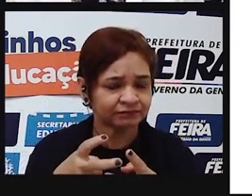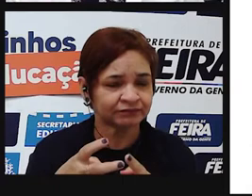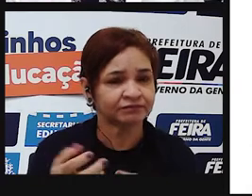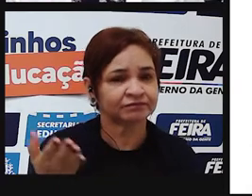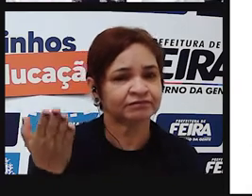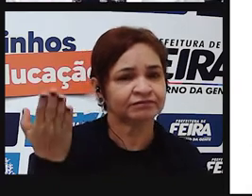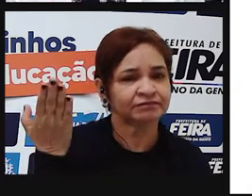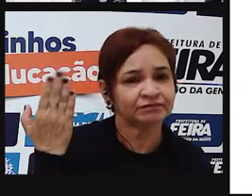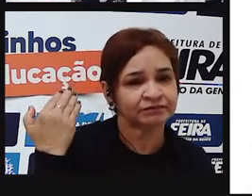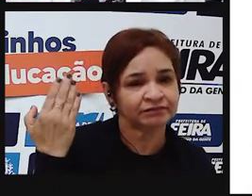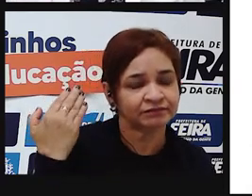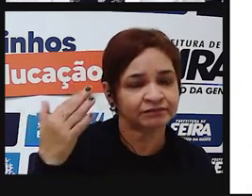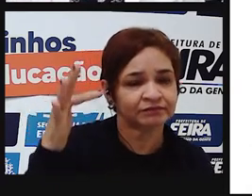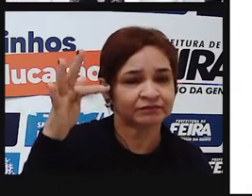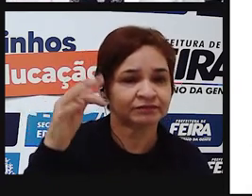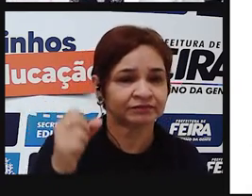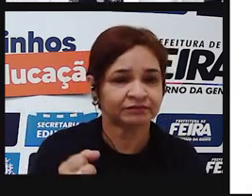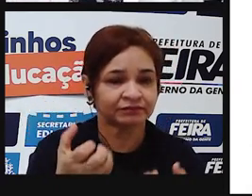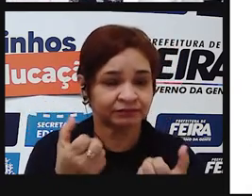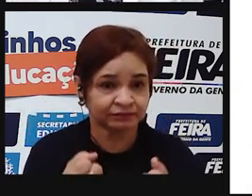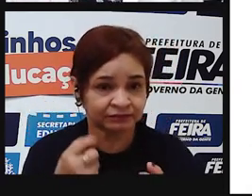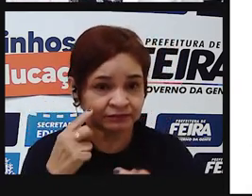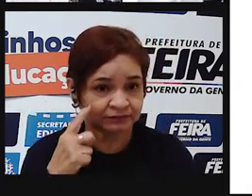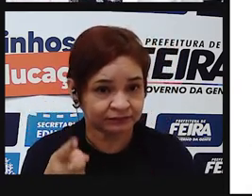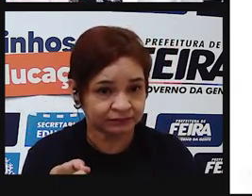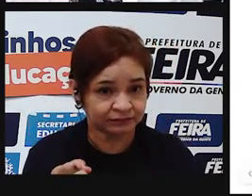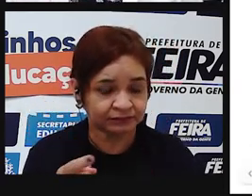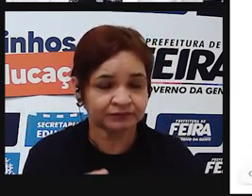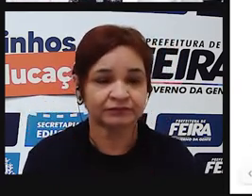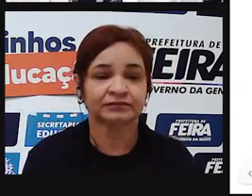de Santana. Vamos lá, então?